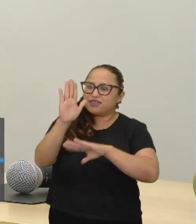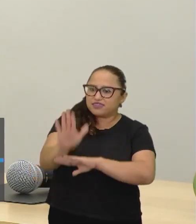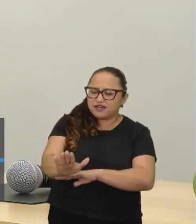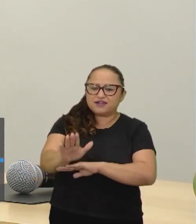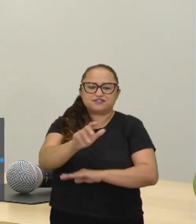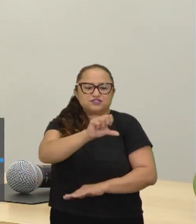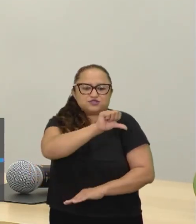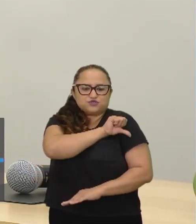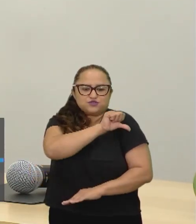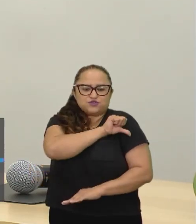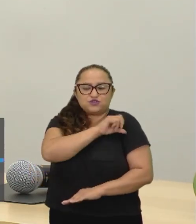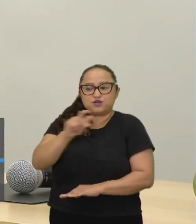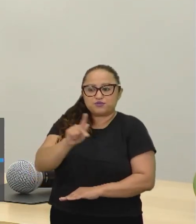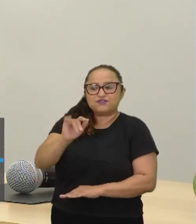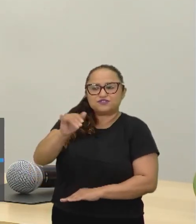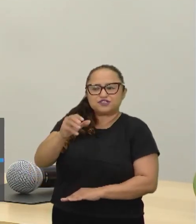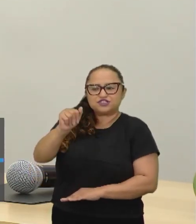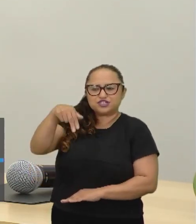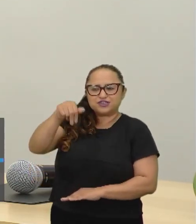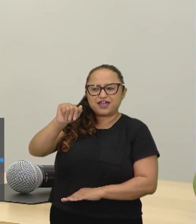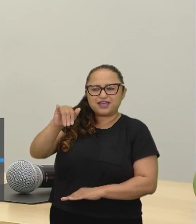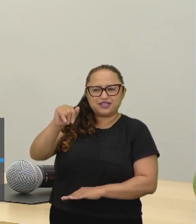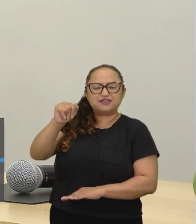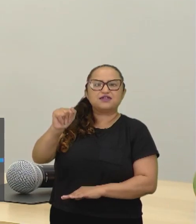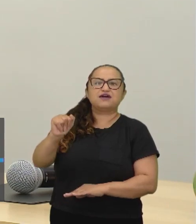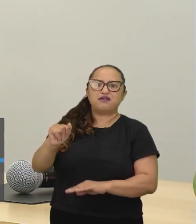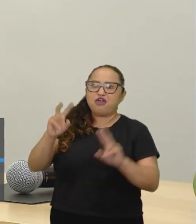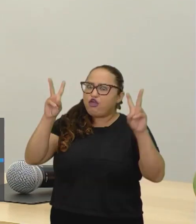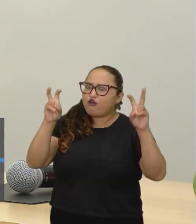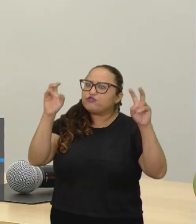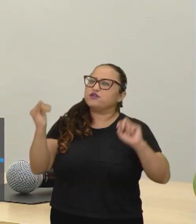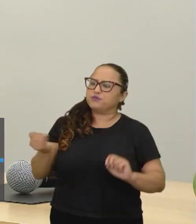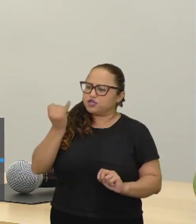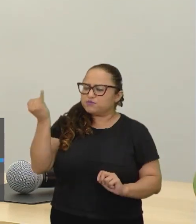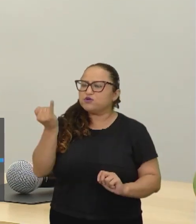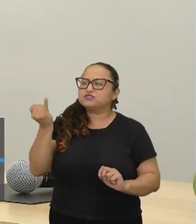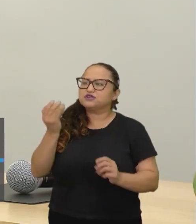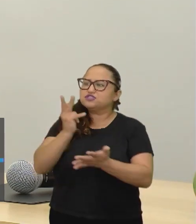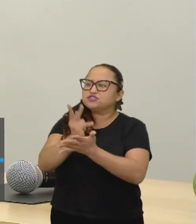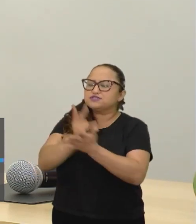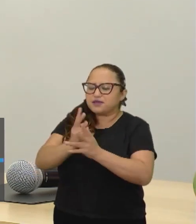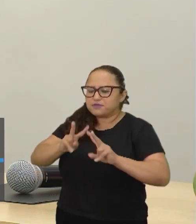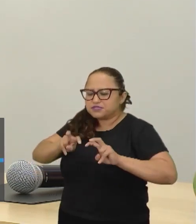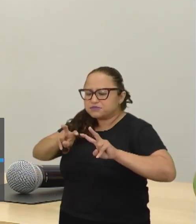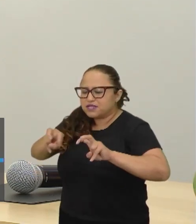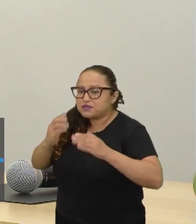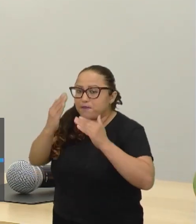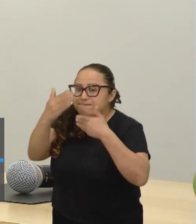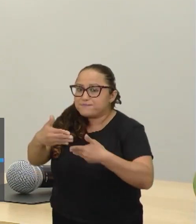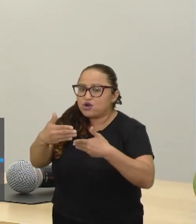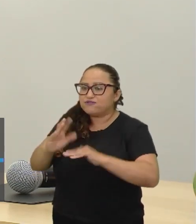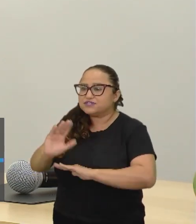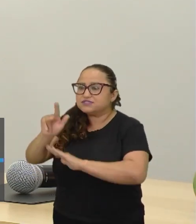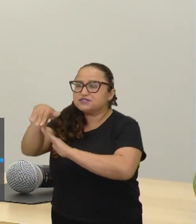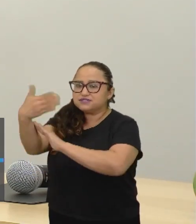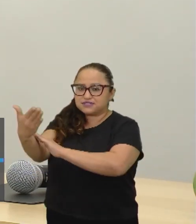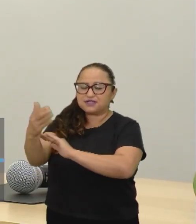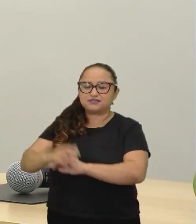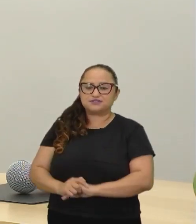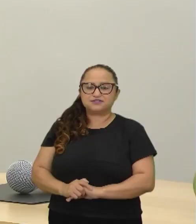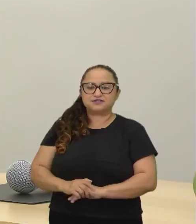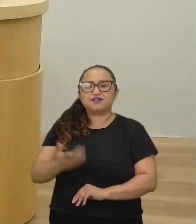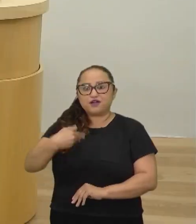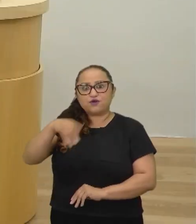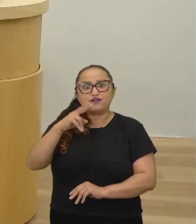professora Janaína já cantou a bola. Esse é um tema relevante, é super explorado em exames de seleção. Vamos trabalhar, vamos acompanhar então o